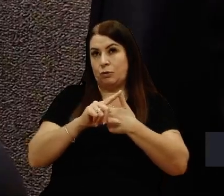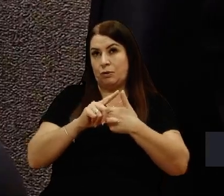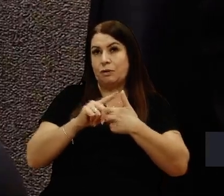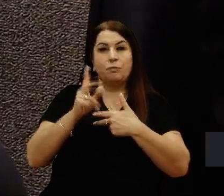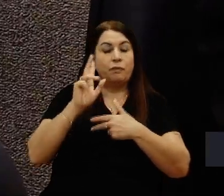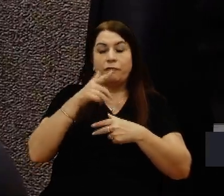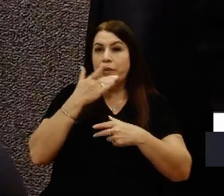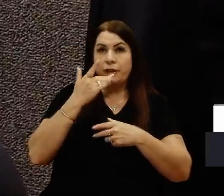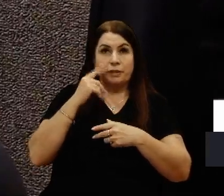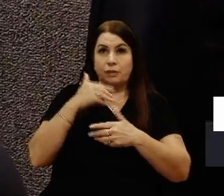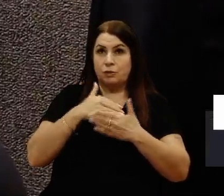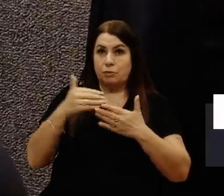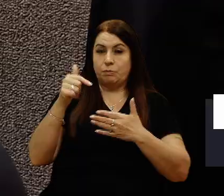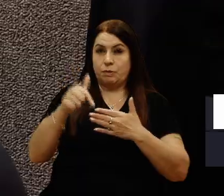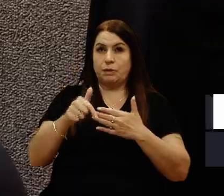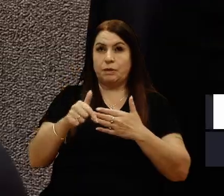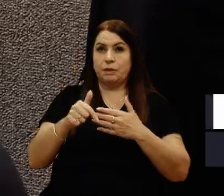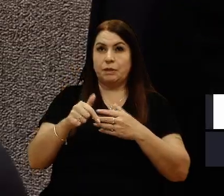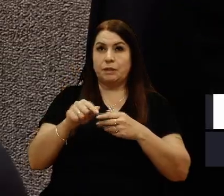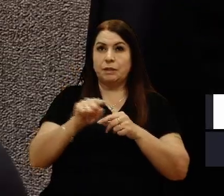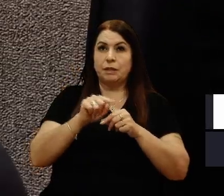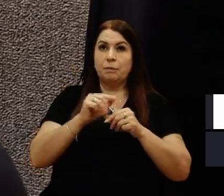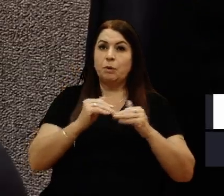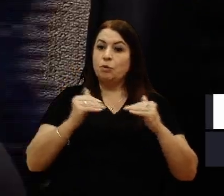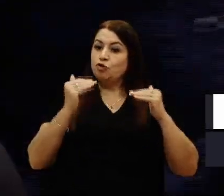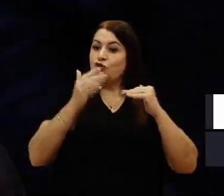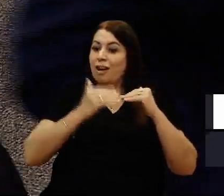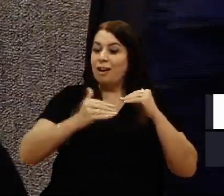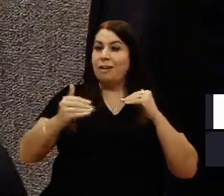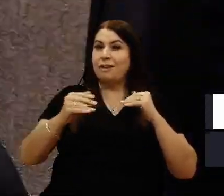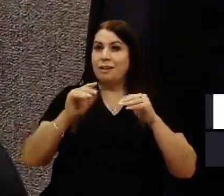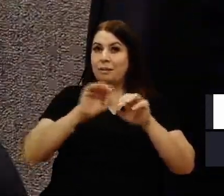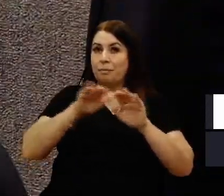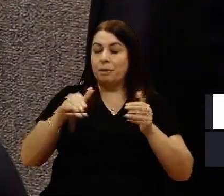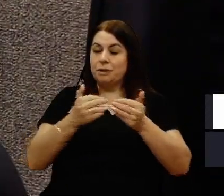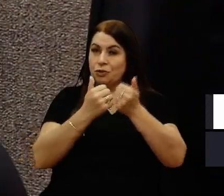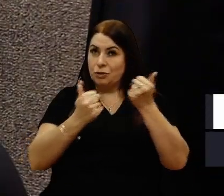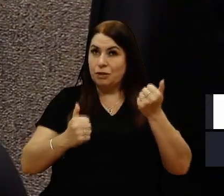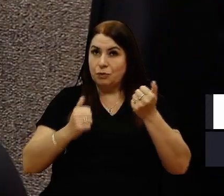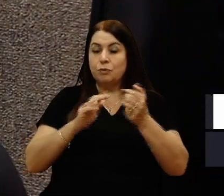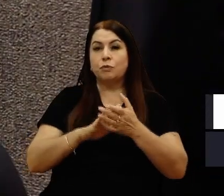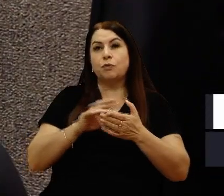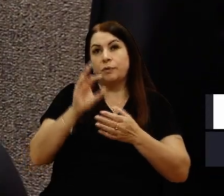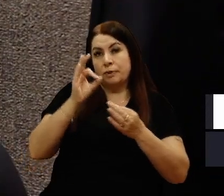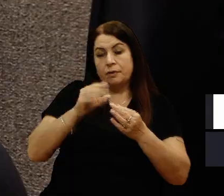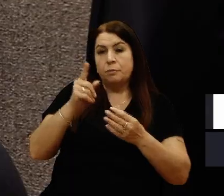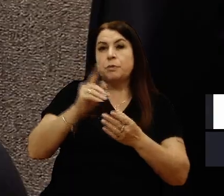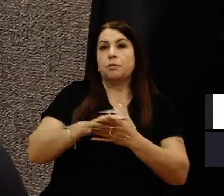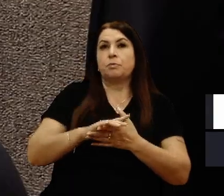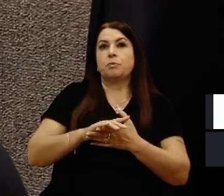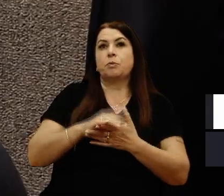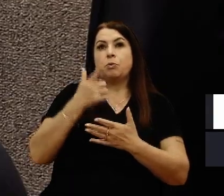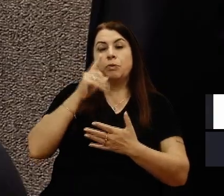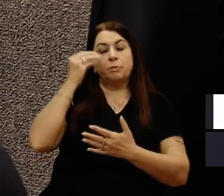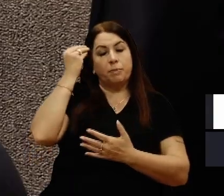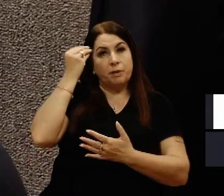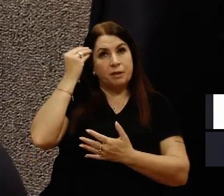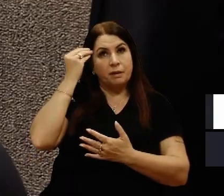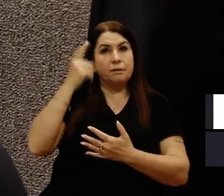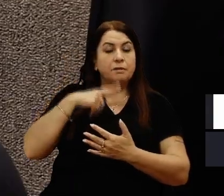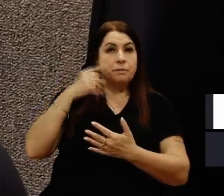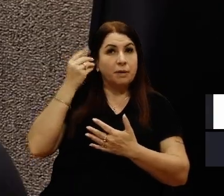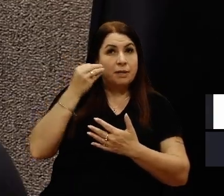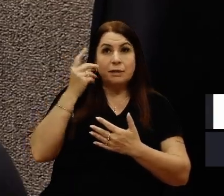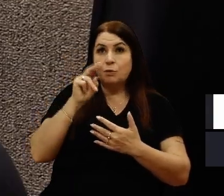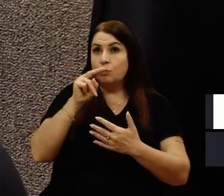nós estamos aqui na planície, uma coisa é quando se está na mesa diretora. Certamente o senhor pôde vivenciar e ter experiências